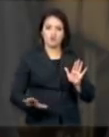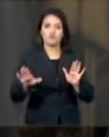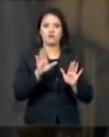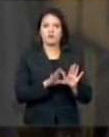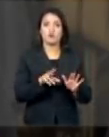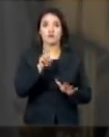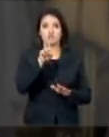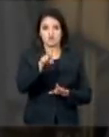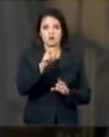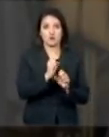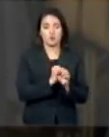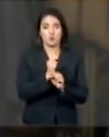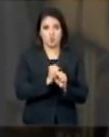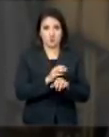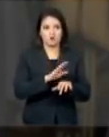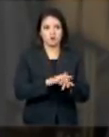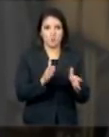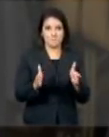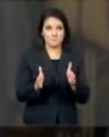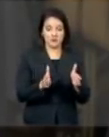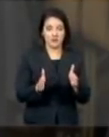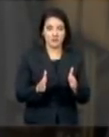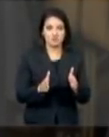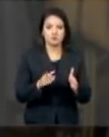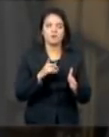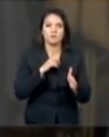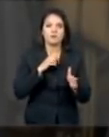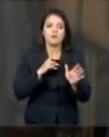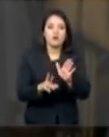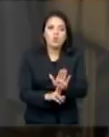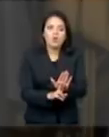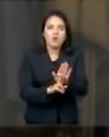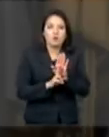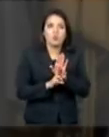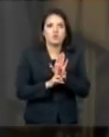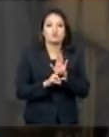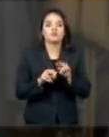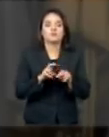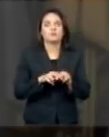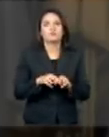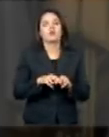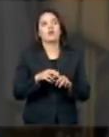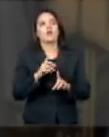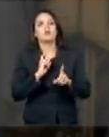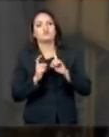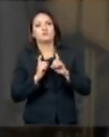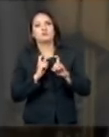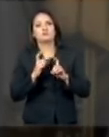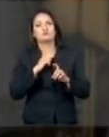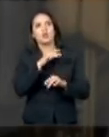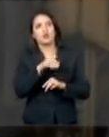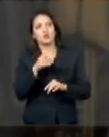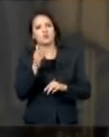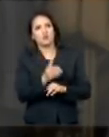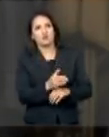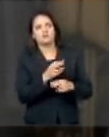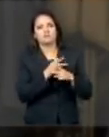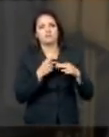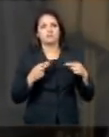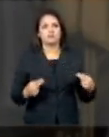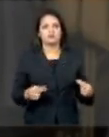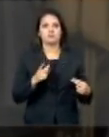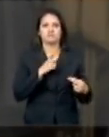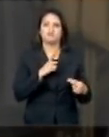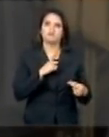anos o prazo decadencial para o exercício pela administração do direito em baratos os ativos dos quais decorram efeitos favoráveis